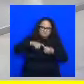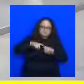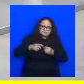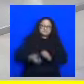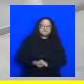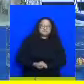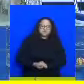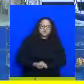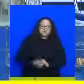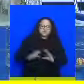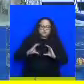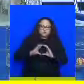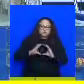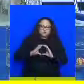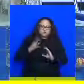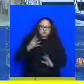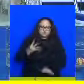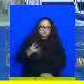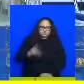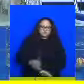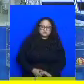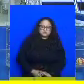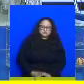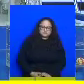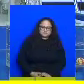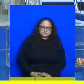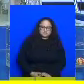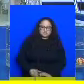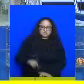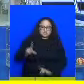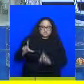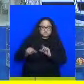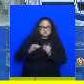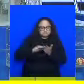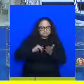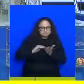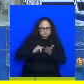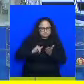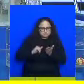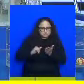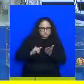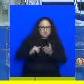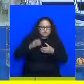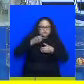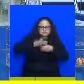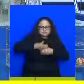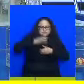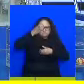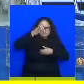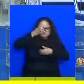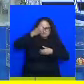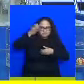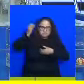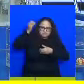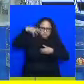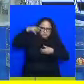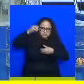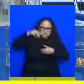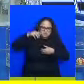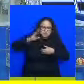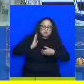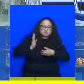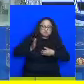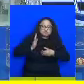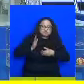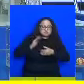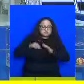globo, ou seja, do globo número 4, recolhendo as bolas sorteadas na Time Mania, colocando-as no suporte em cima do mesmo globo para o sorteio do time